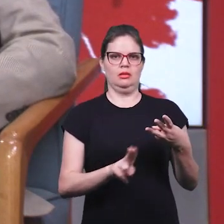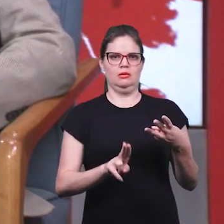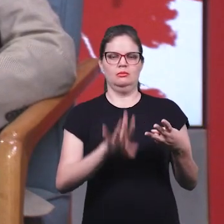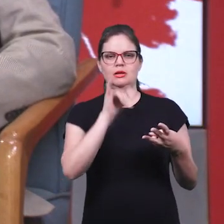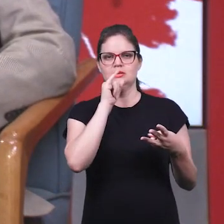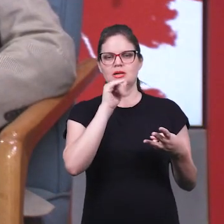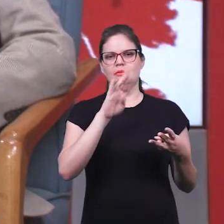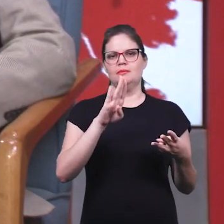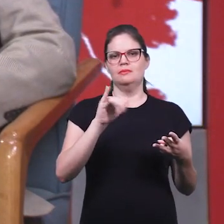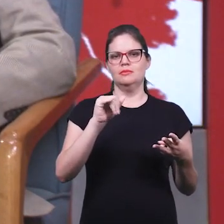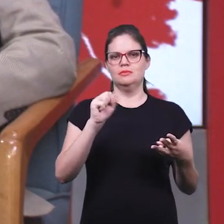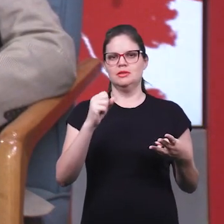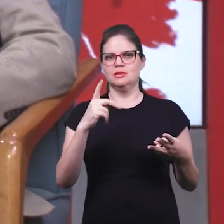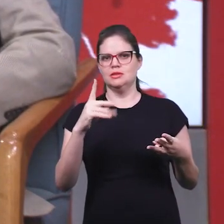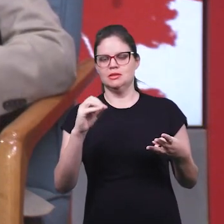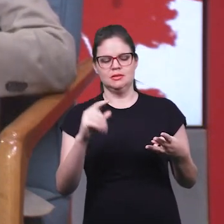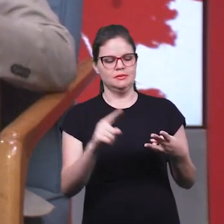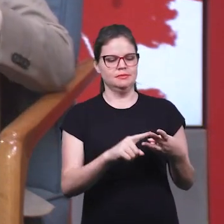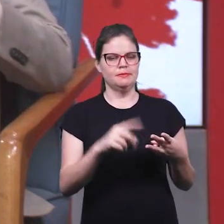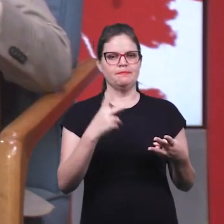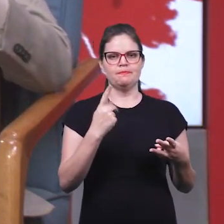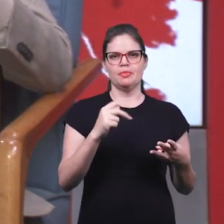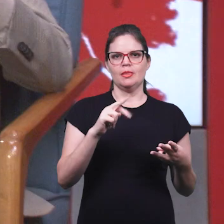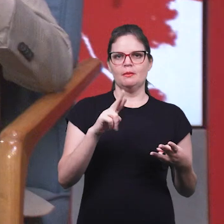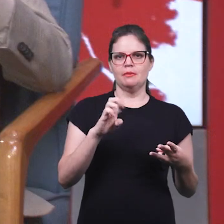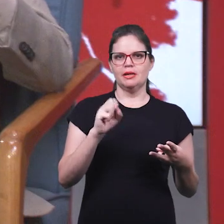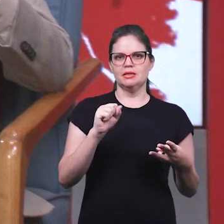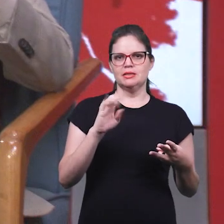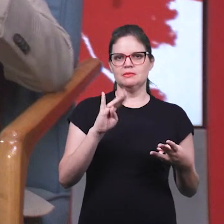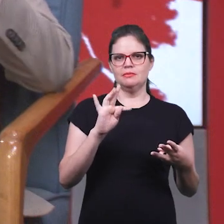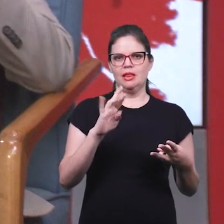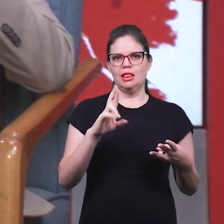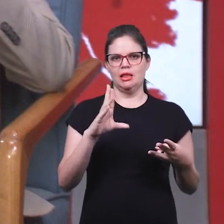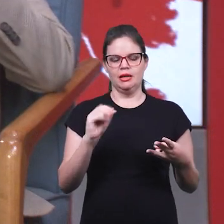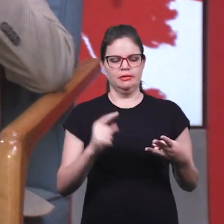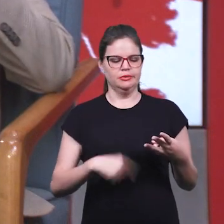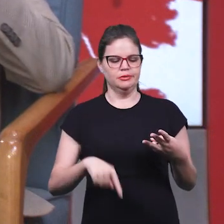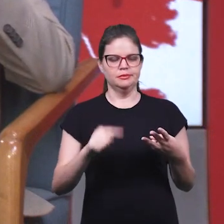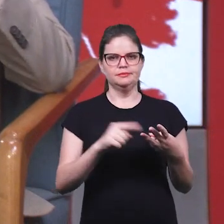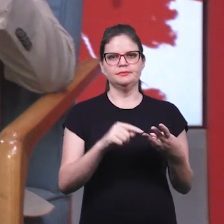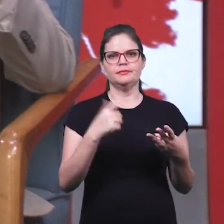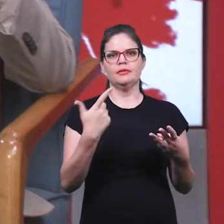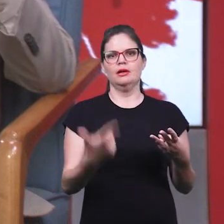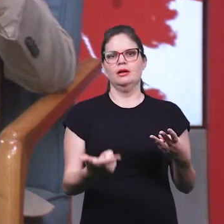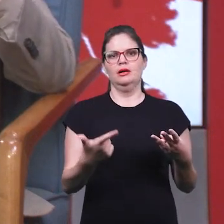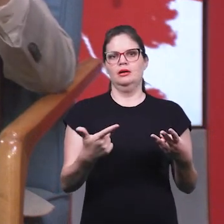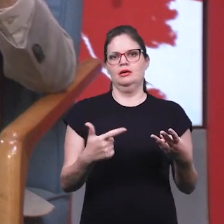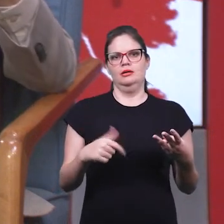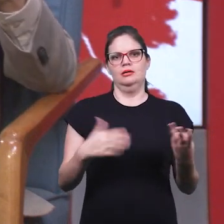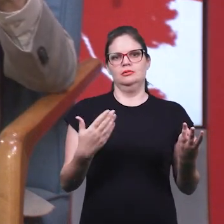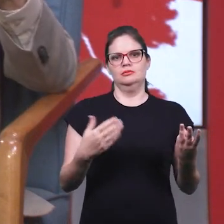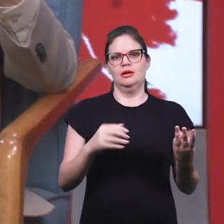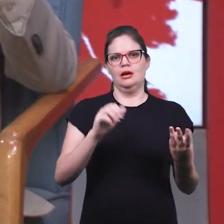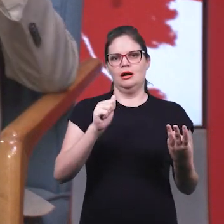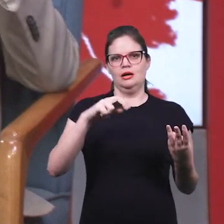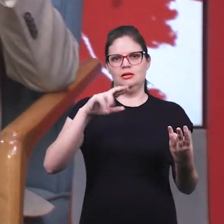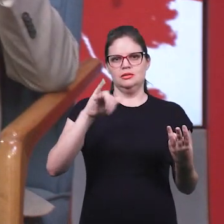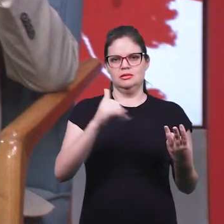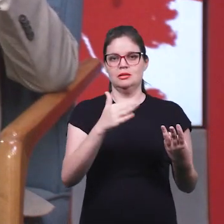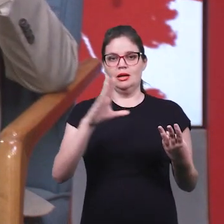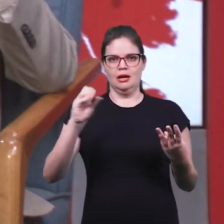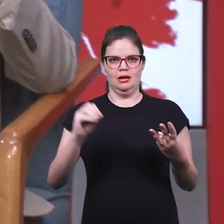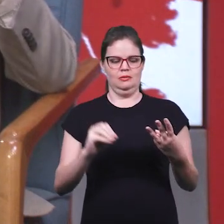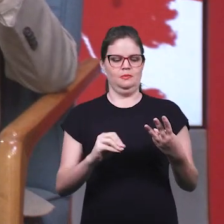igrejas, criaram com essas 3 citações bíblicas como se fosse uma hierarquia dentro